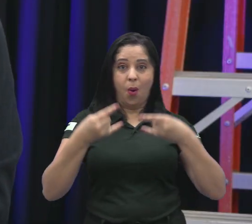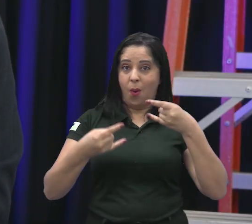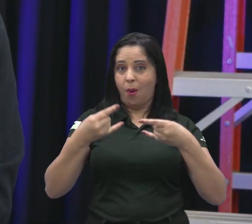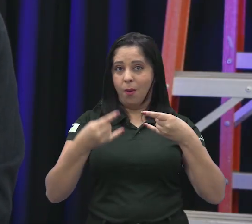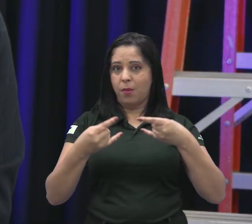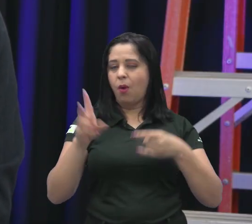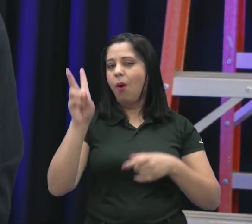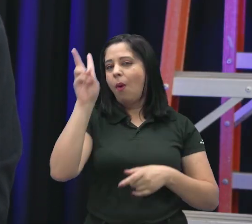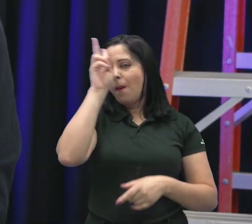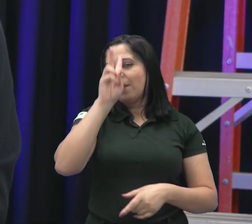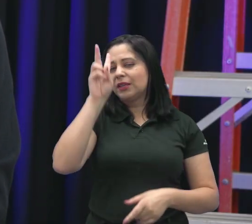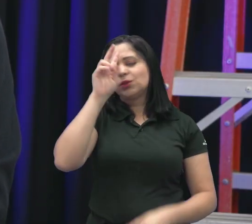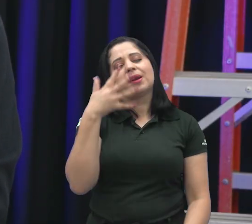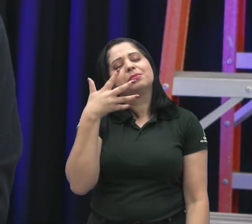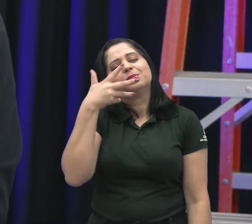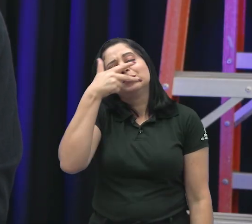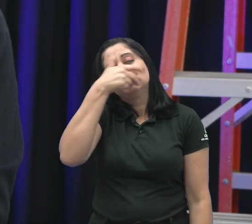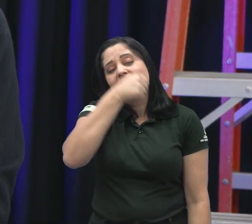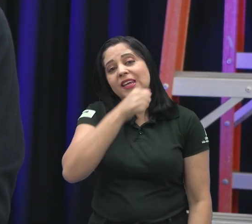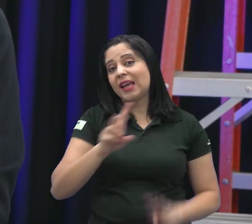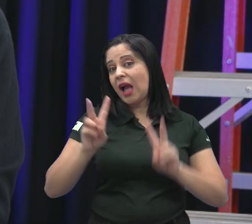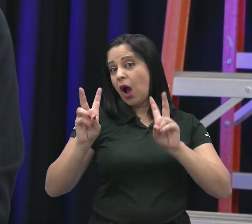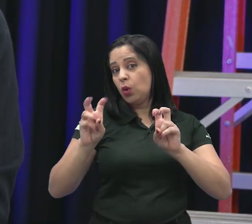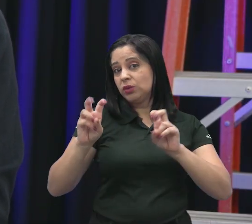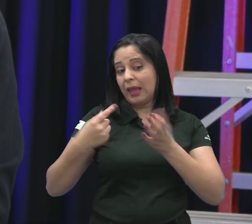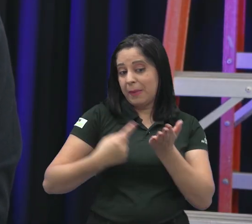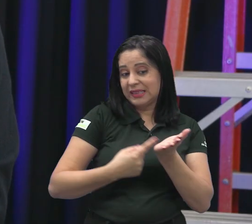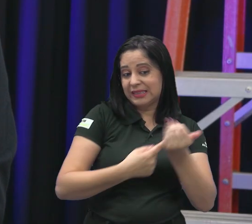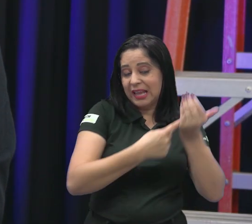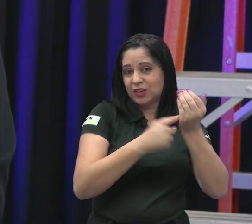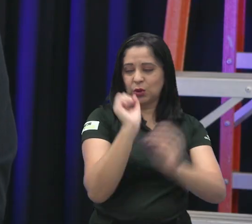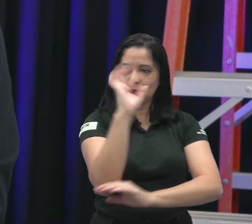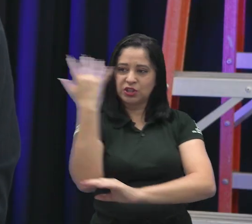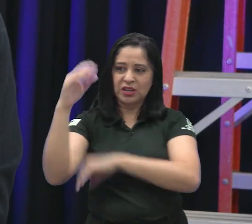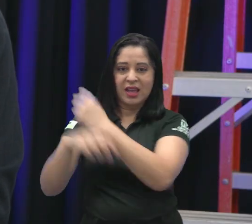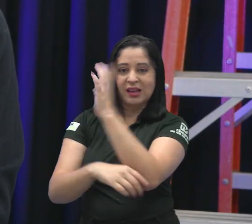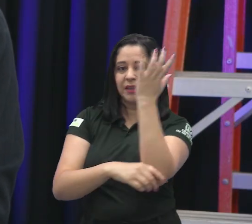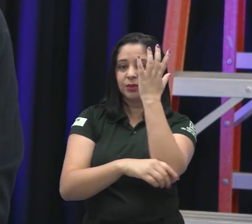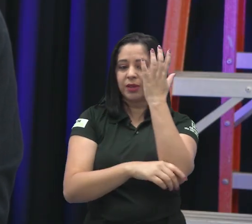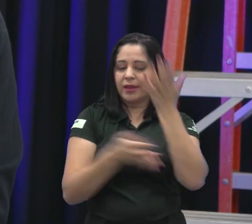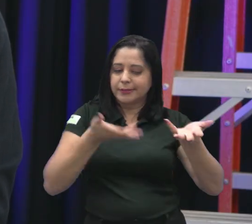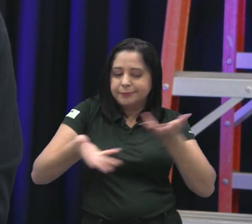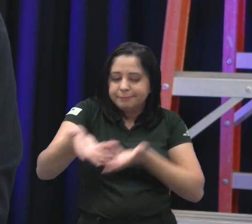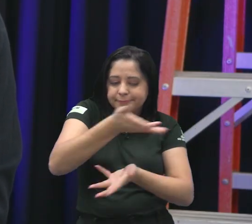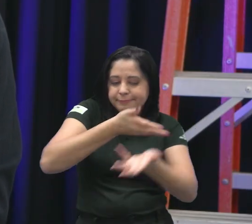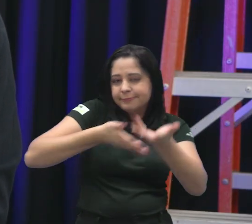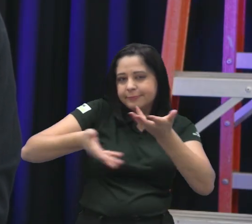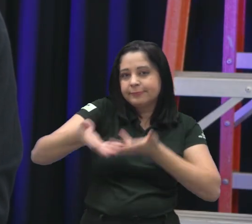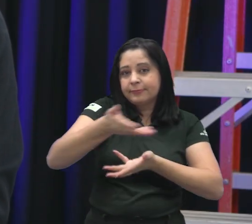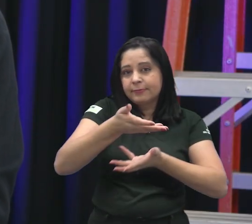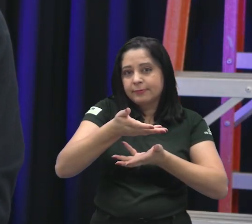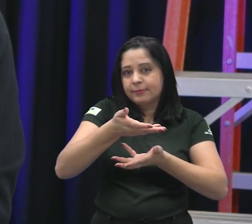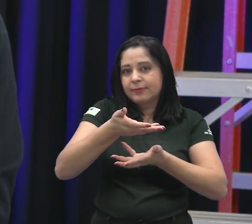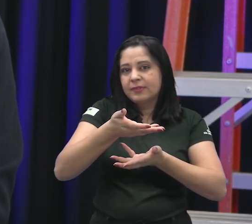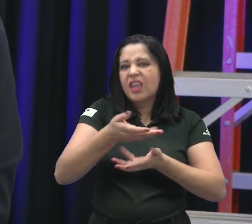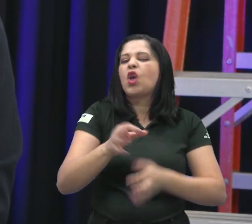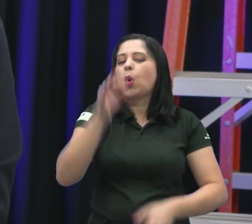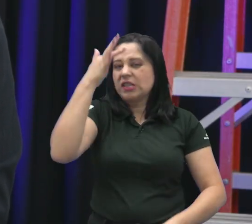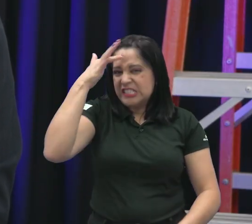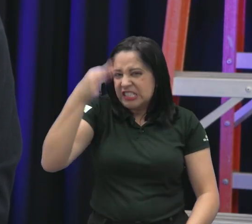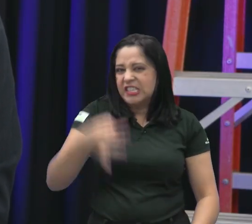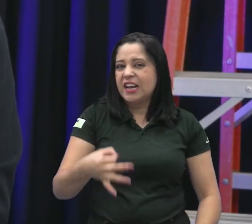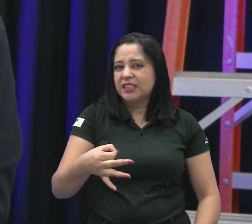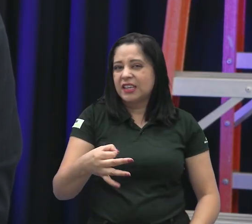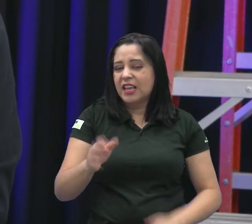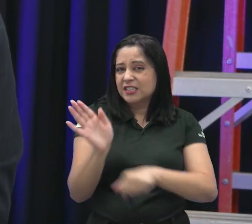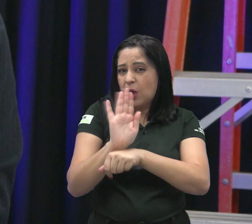Selvagem, uma história comovente sobre a convivência entre tecnologia e natureza e o significado de estar vivo.